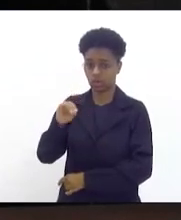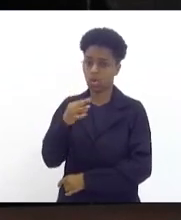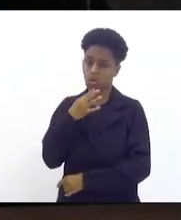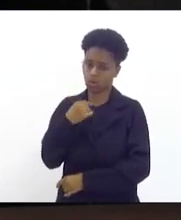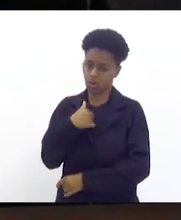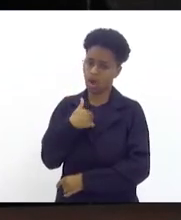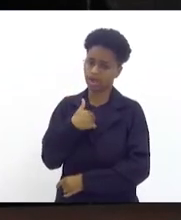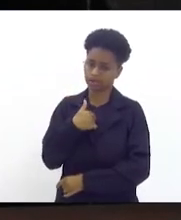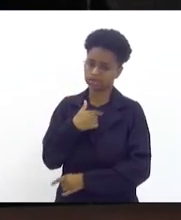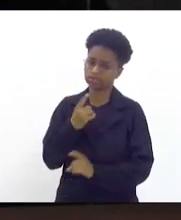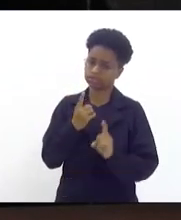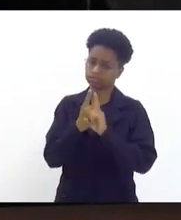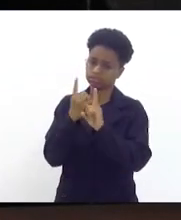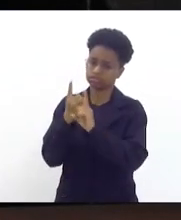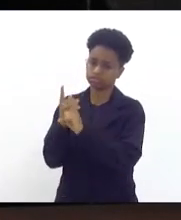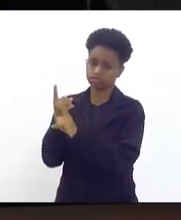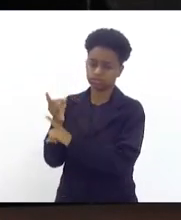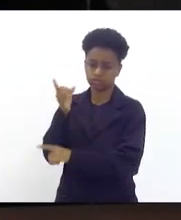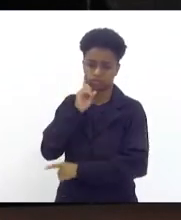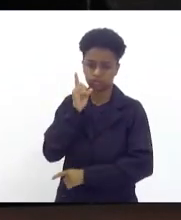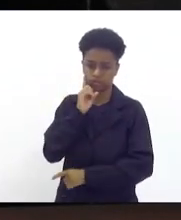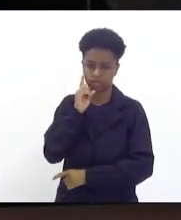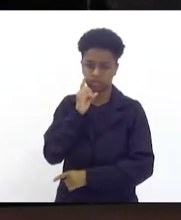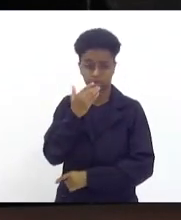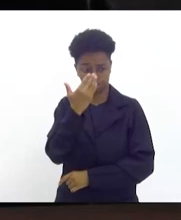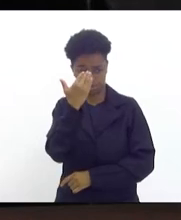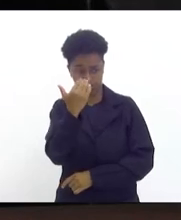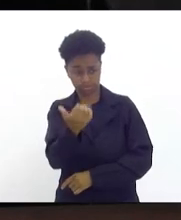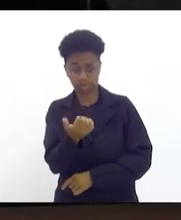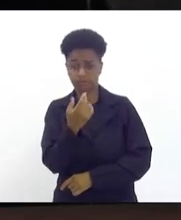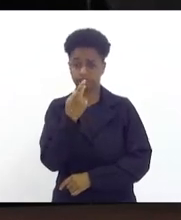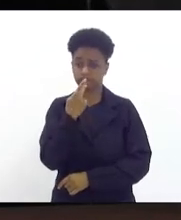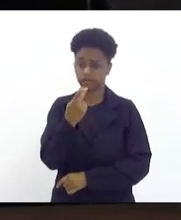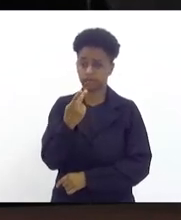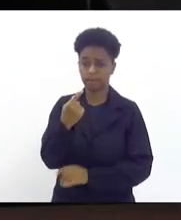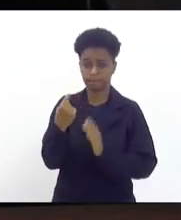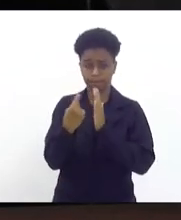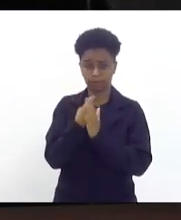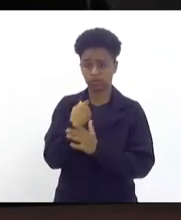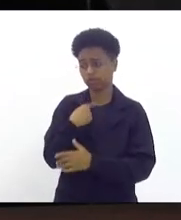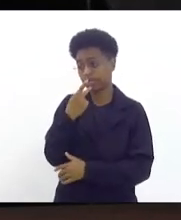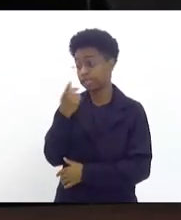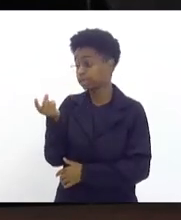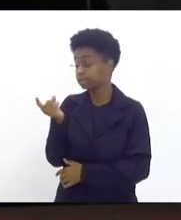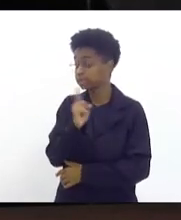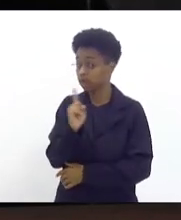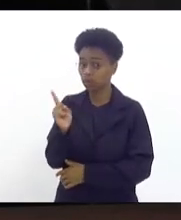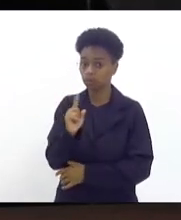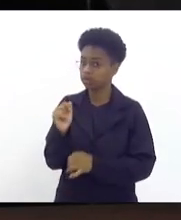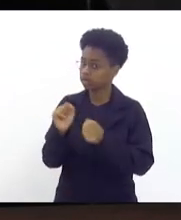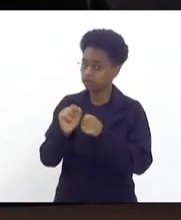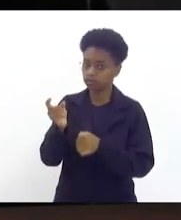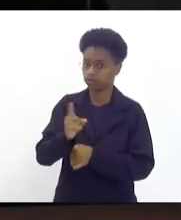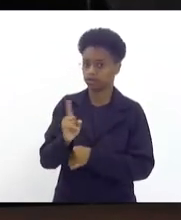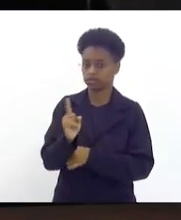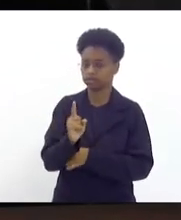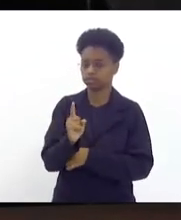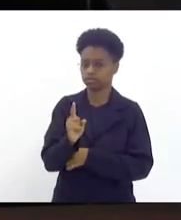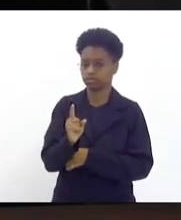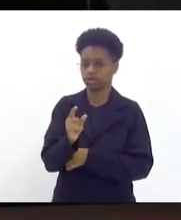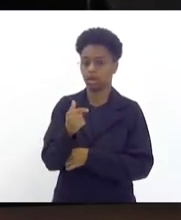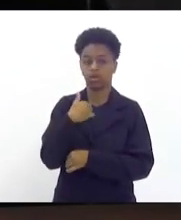diarismo encontram no dia a dia Bateram na minha porta e vieram me perguntar eu disse não faça e comuniquei